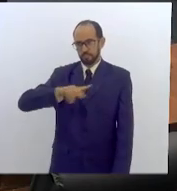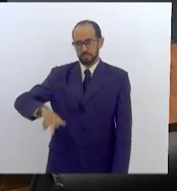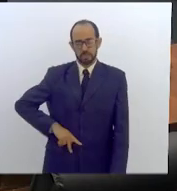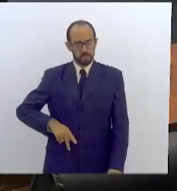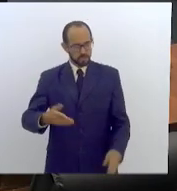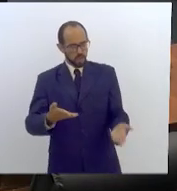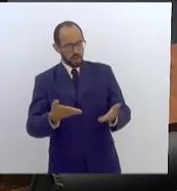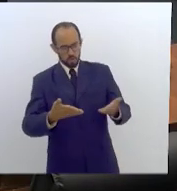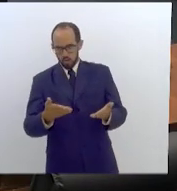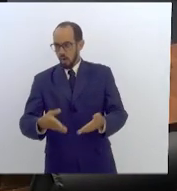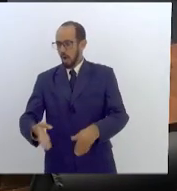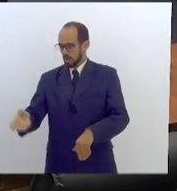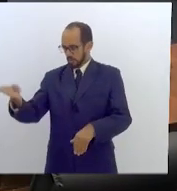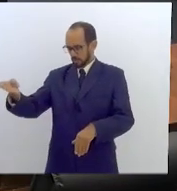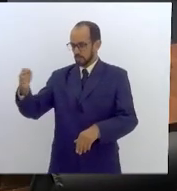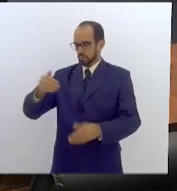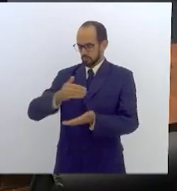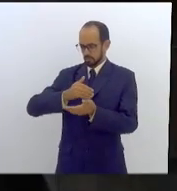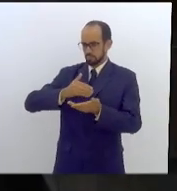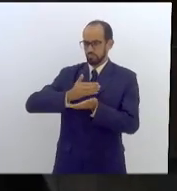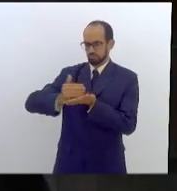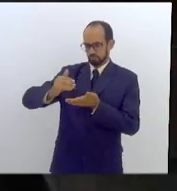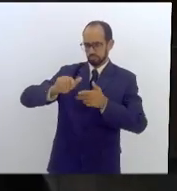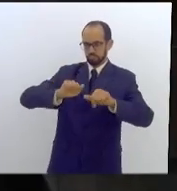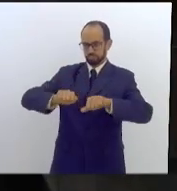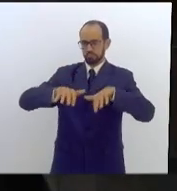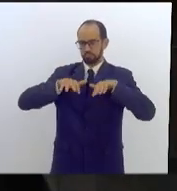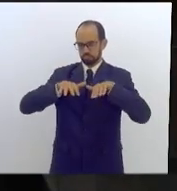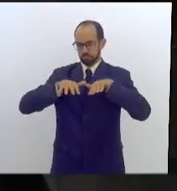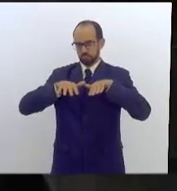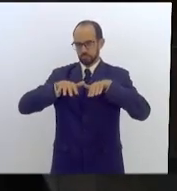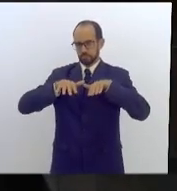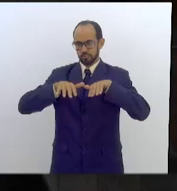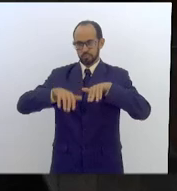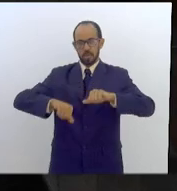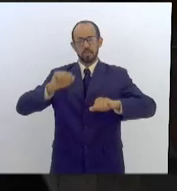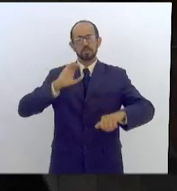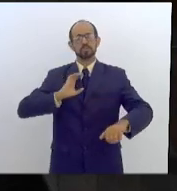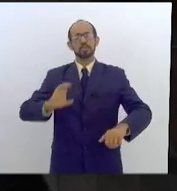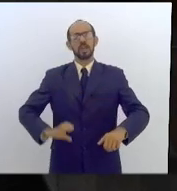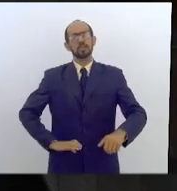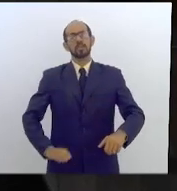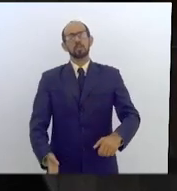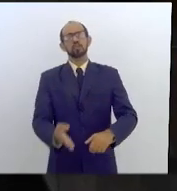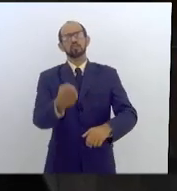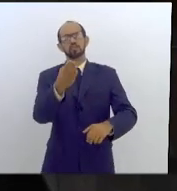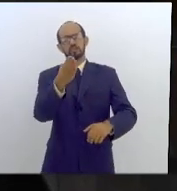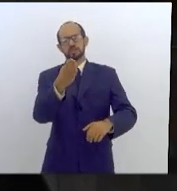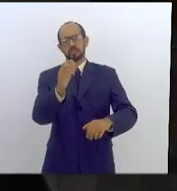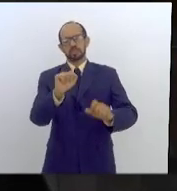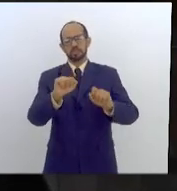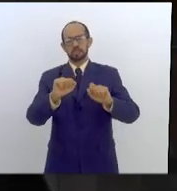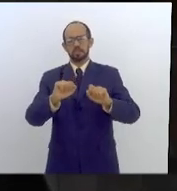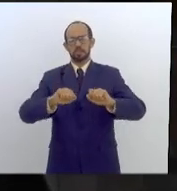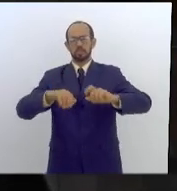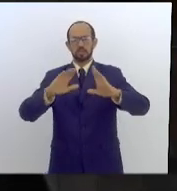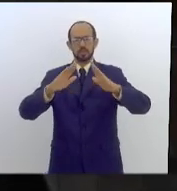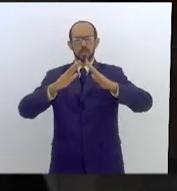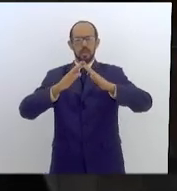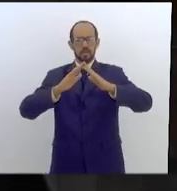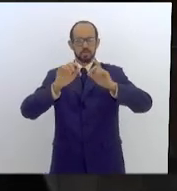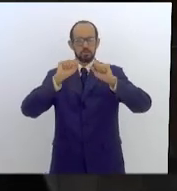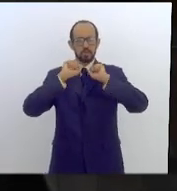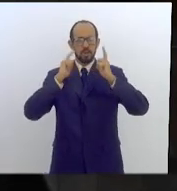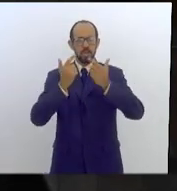os trabalhos nesse expediente inicial cidadãos E cidadães que nos assistem pela TV